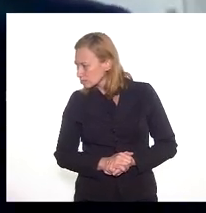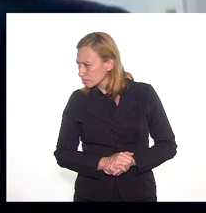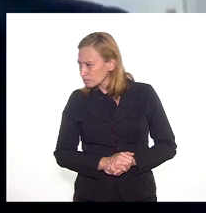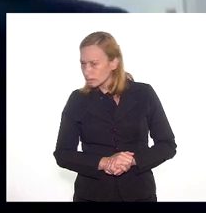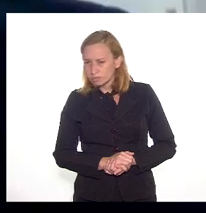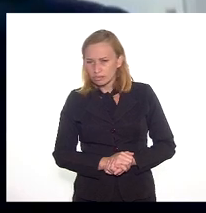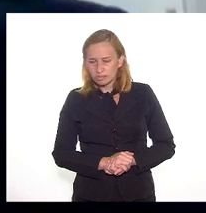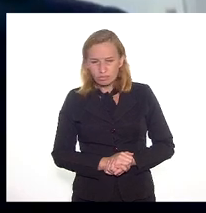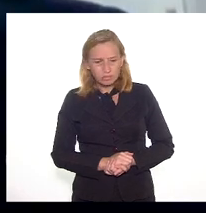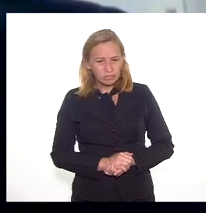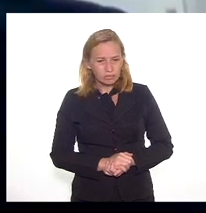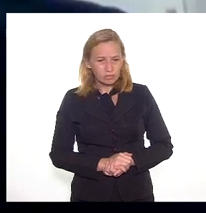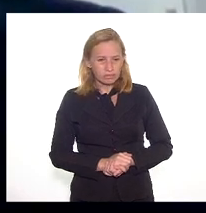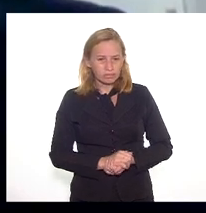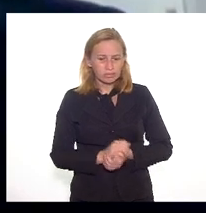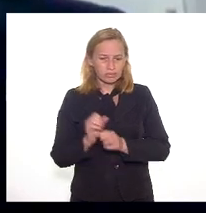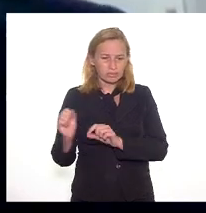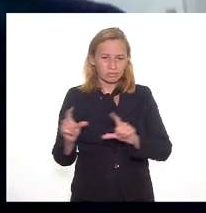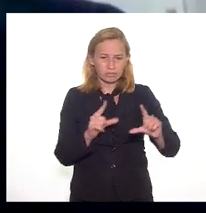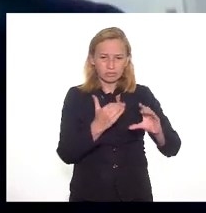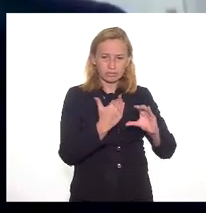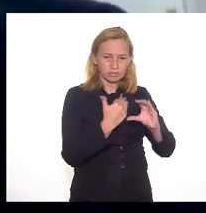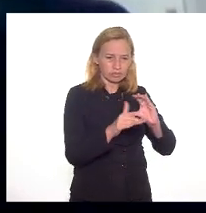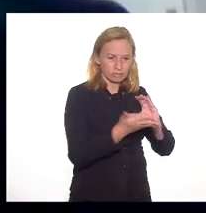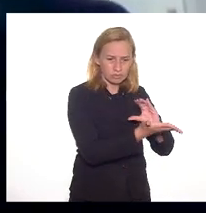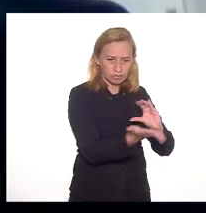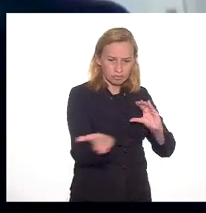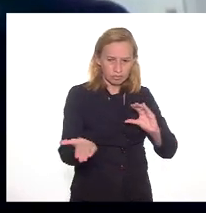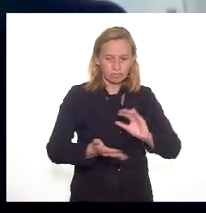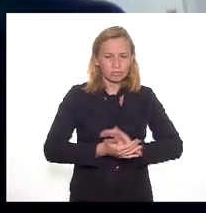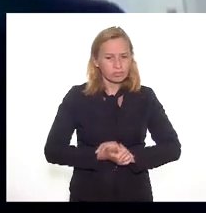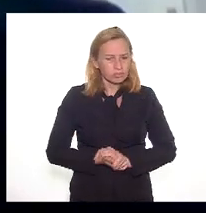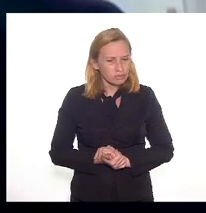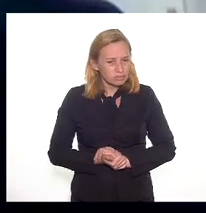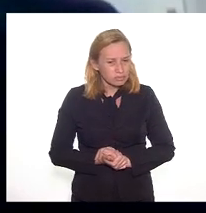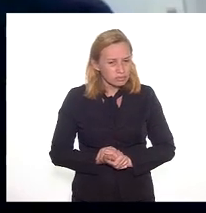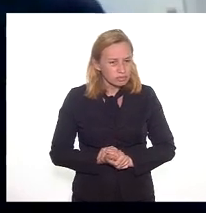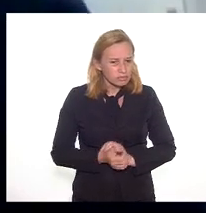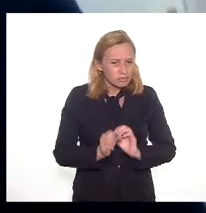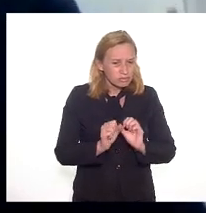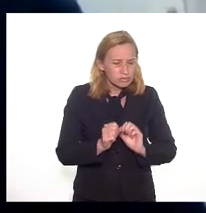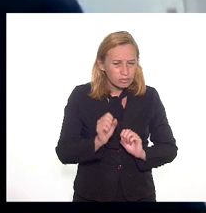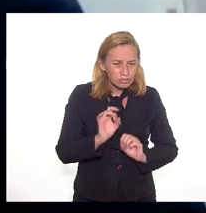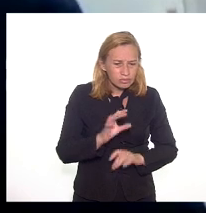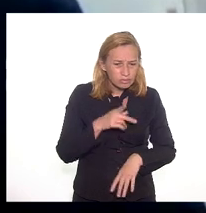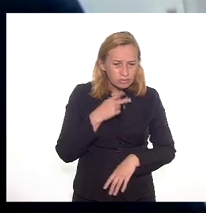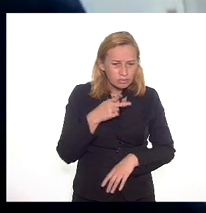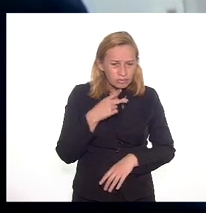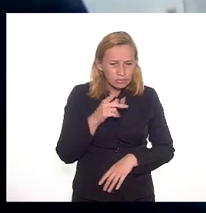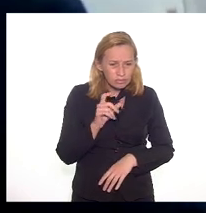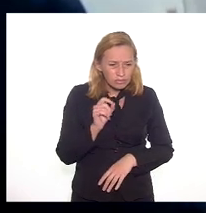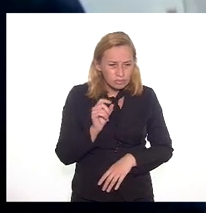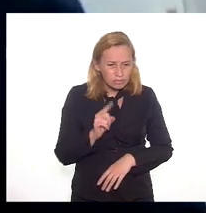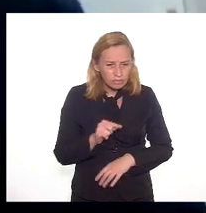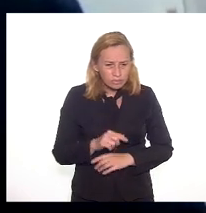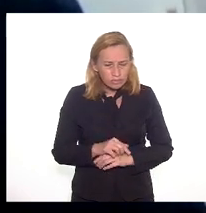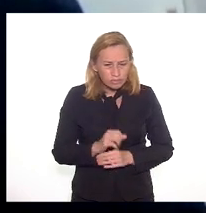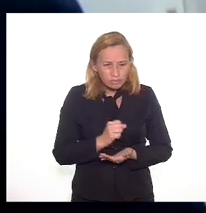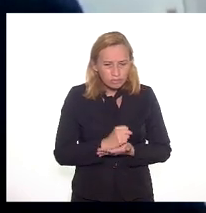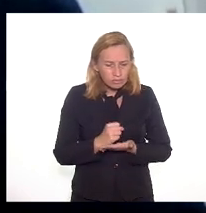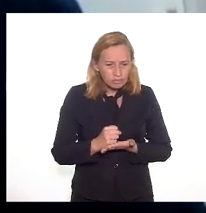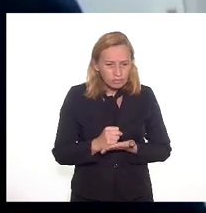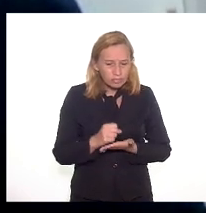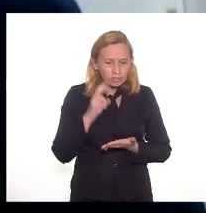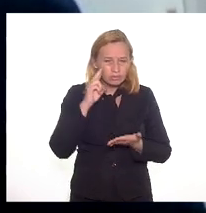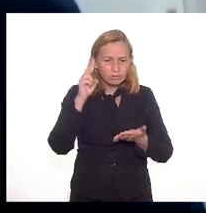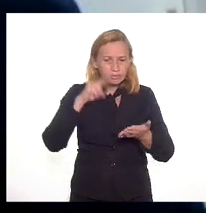vai estar incluído na apresentação que eu vou enviar para os senhores. Posso aqui só falar aqui, é isso? Em contratação, eu vou até